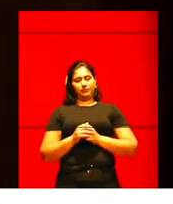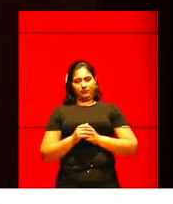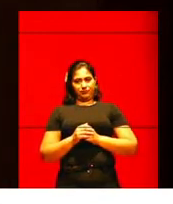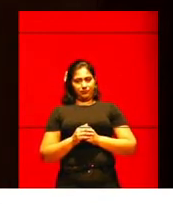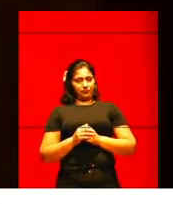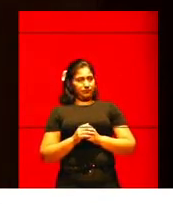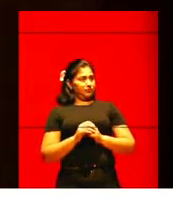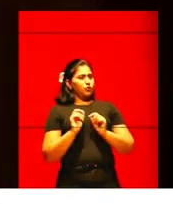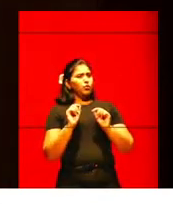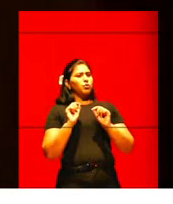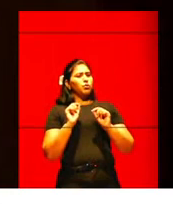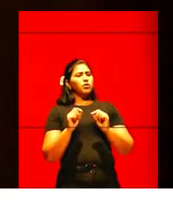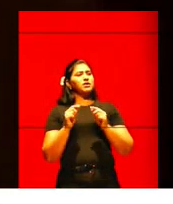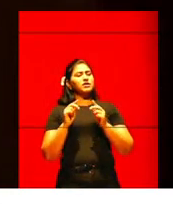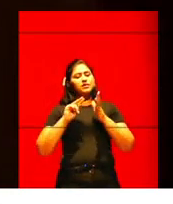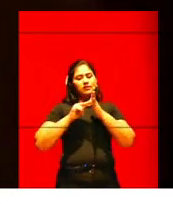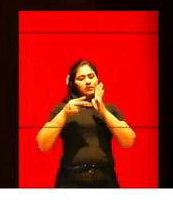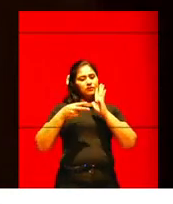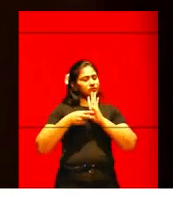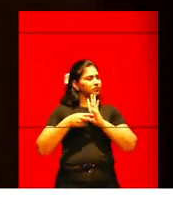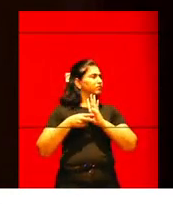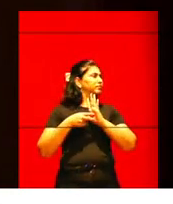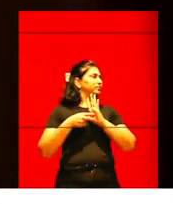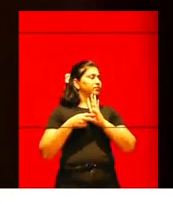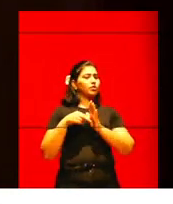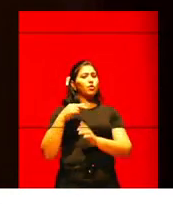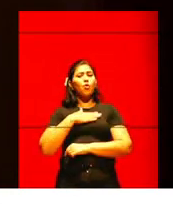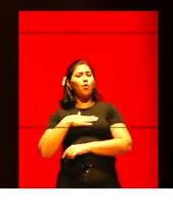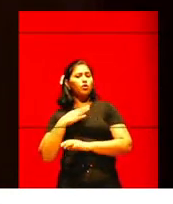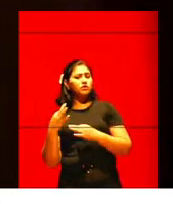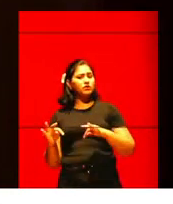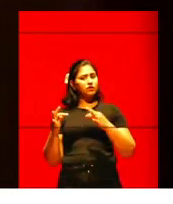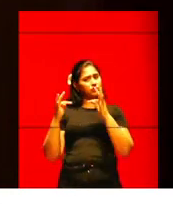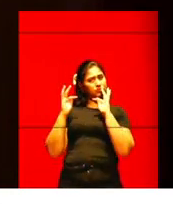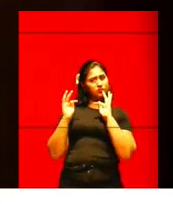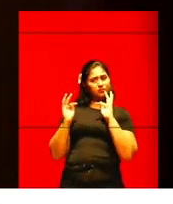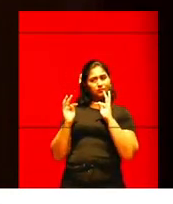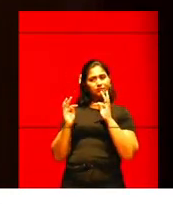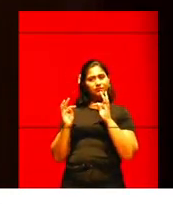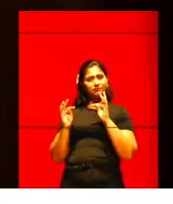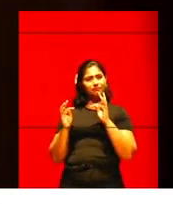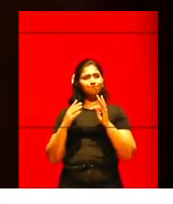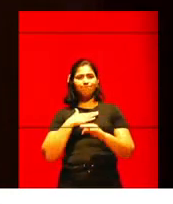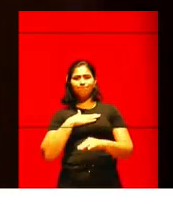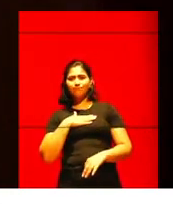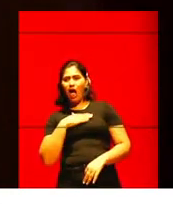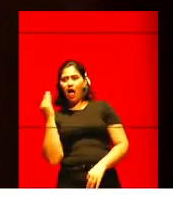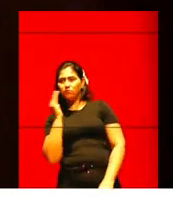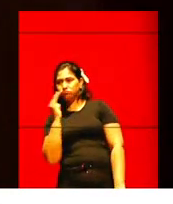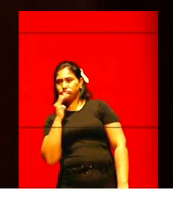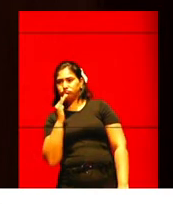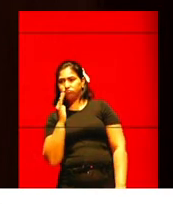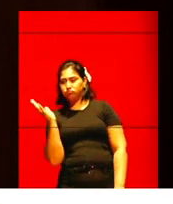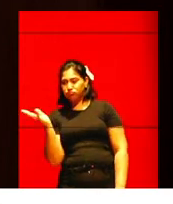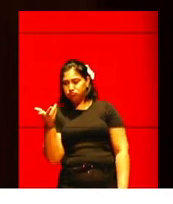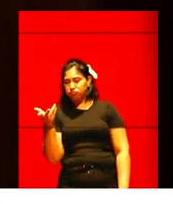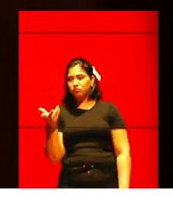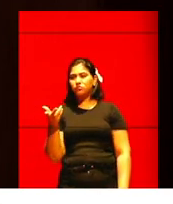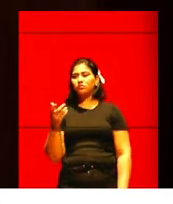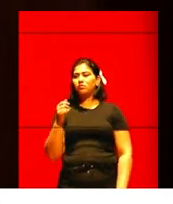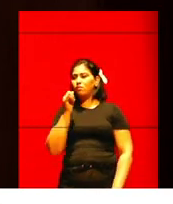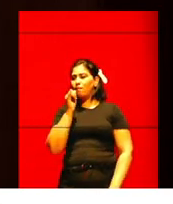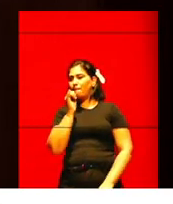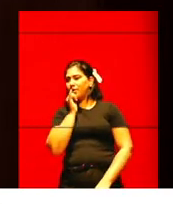O que é exaltação das máquinas? Alguém que gosta de tecnologia? Alguém gosta de velocidade, avião,